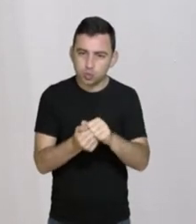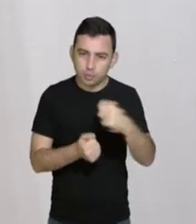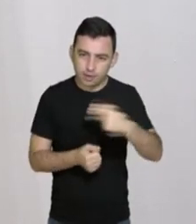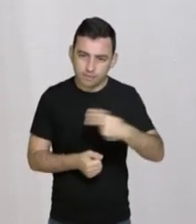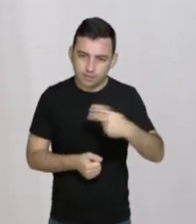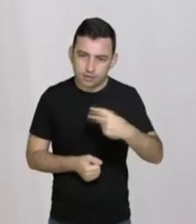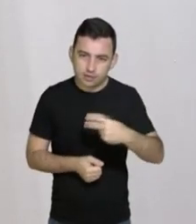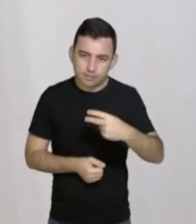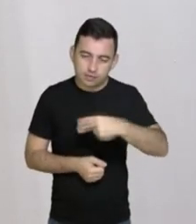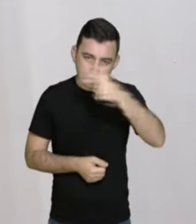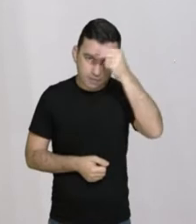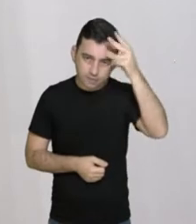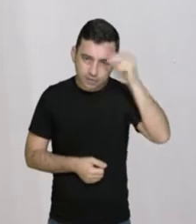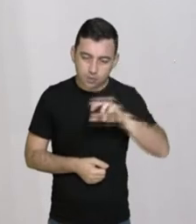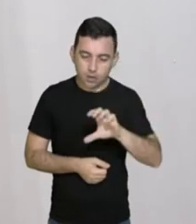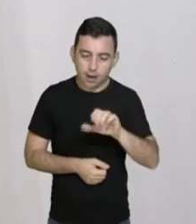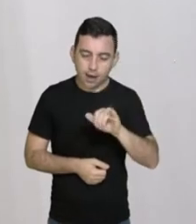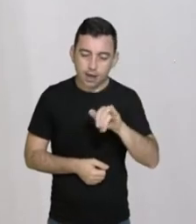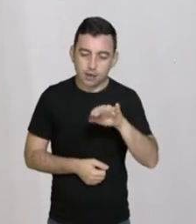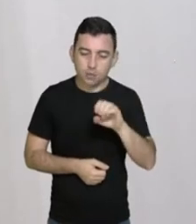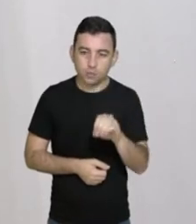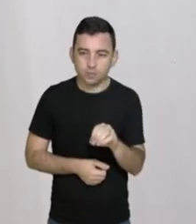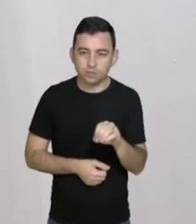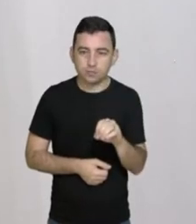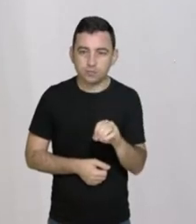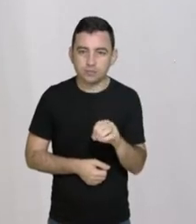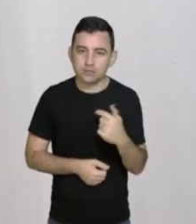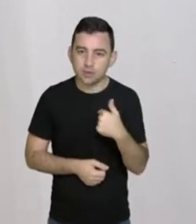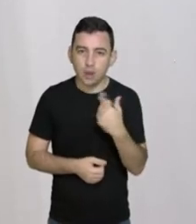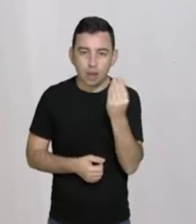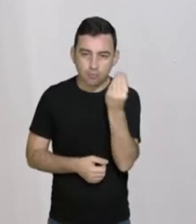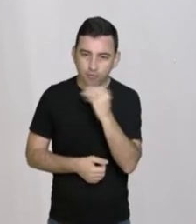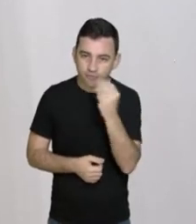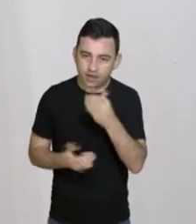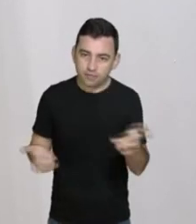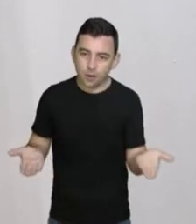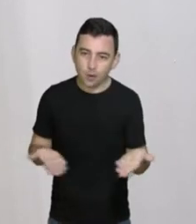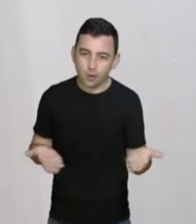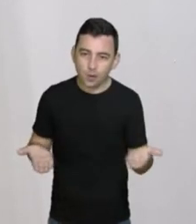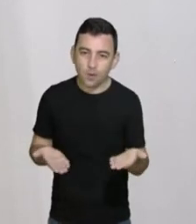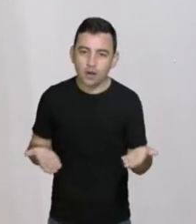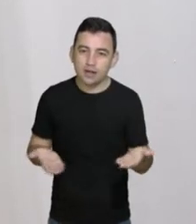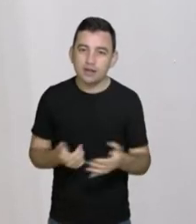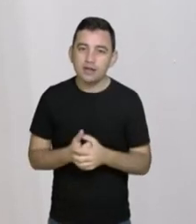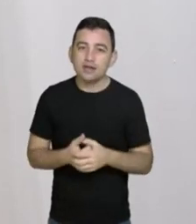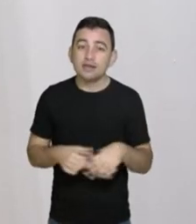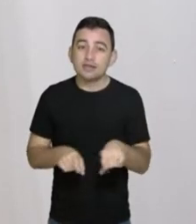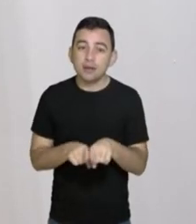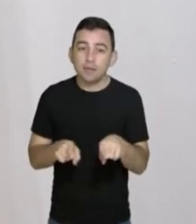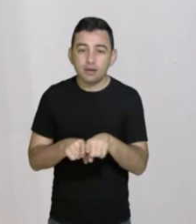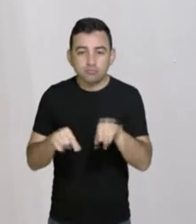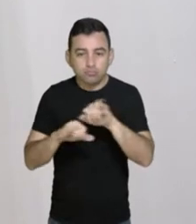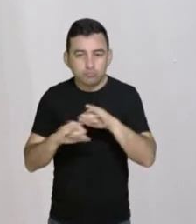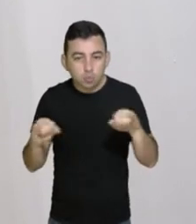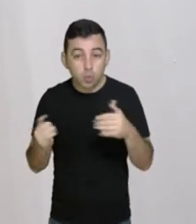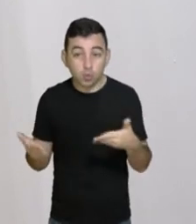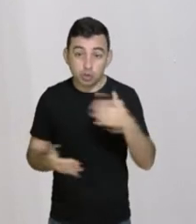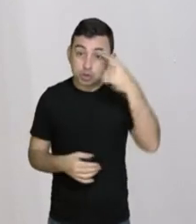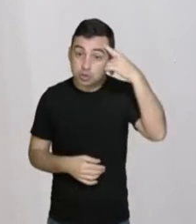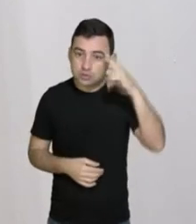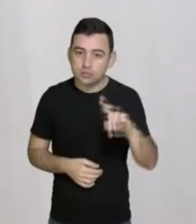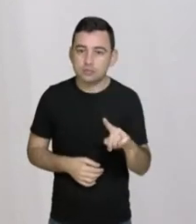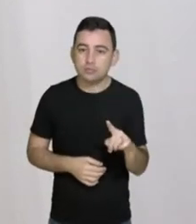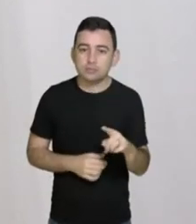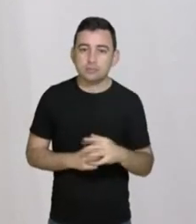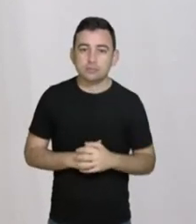Caio Torcaschi. E aproveito nesse momento para também citar, nesse dia de hoje,